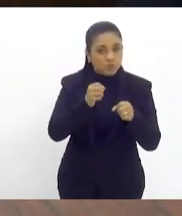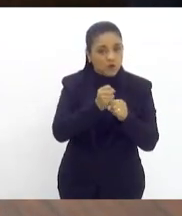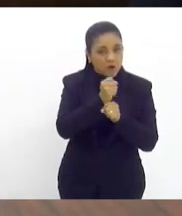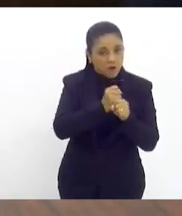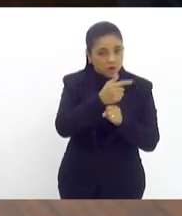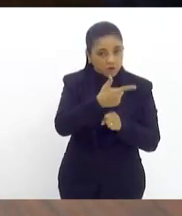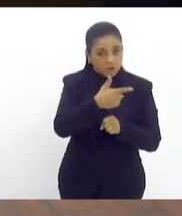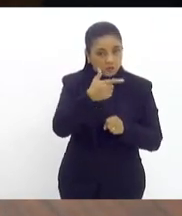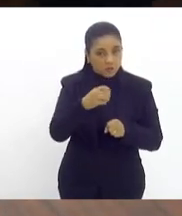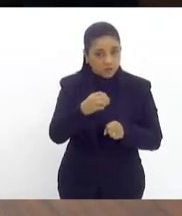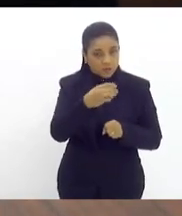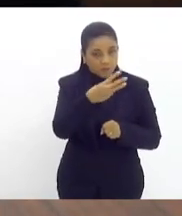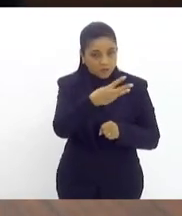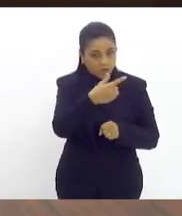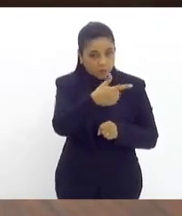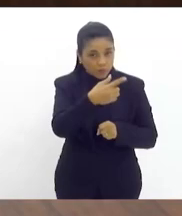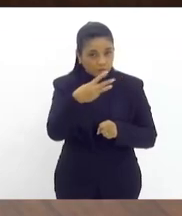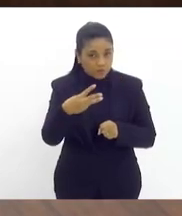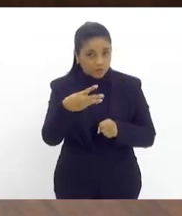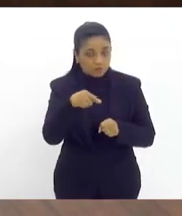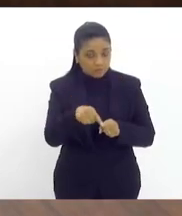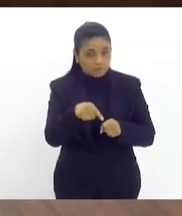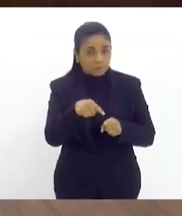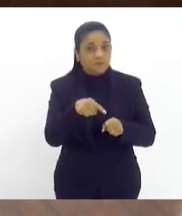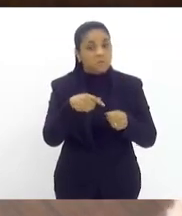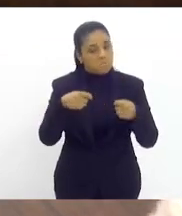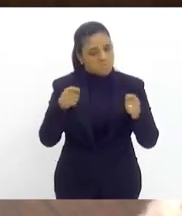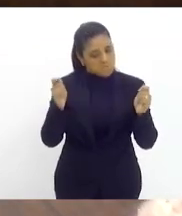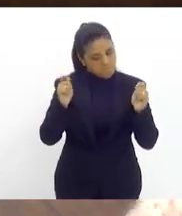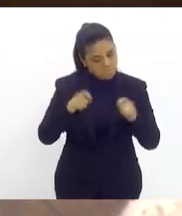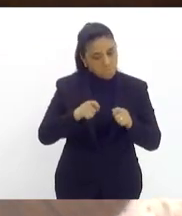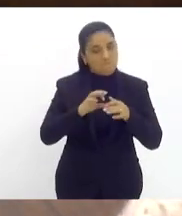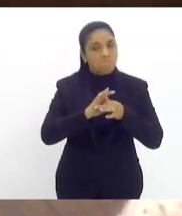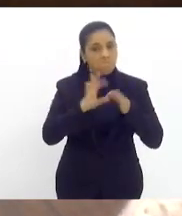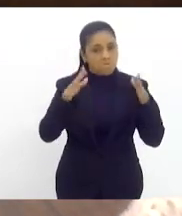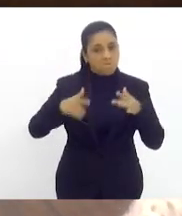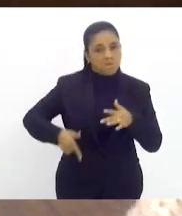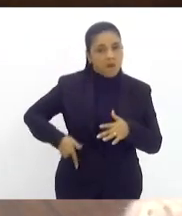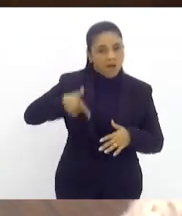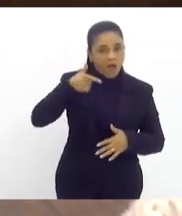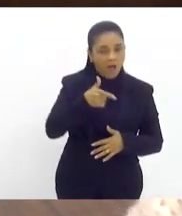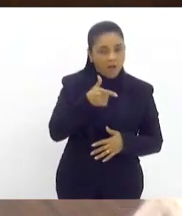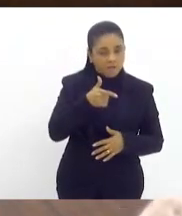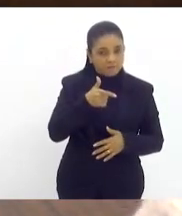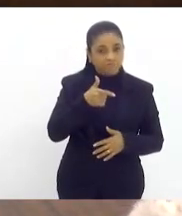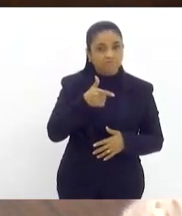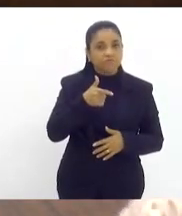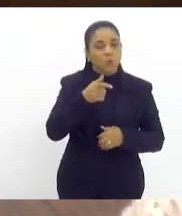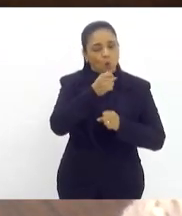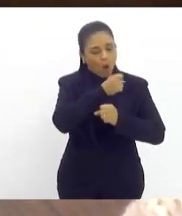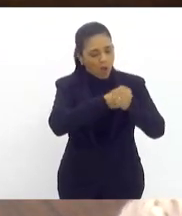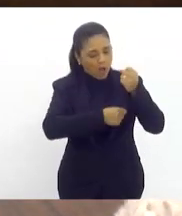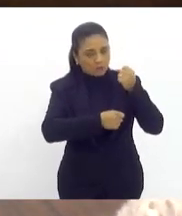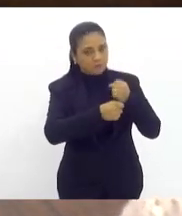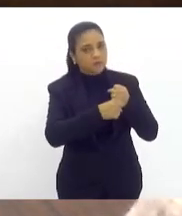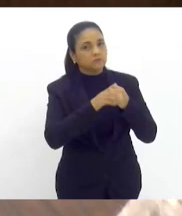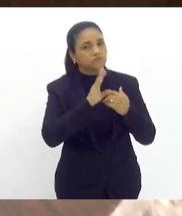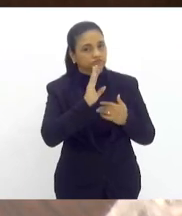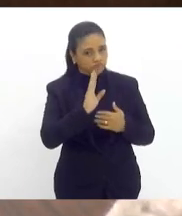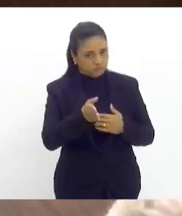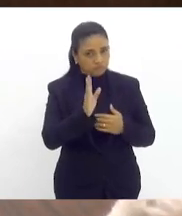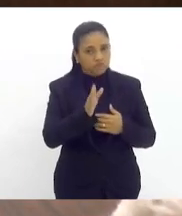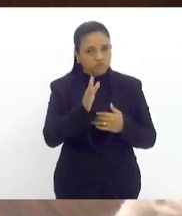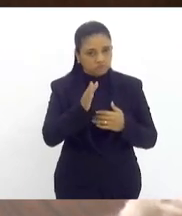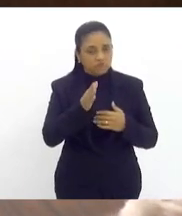município que permite a utilização de arma de fogo, já que no ano passado houve uma tramitação de